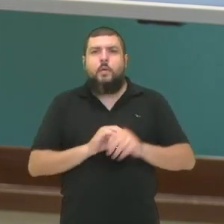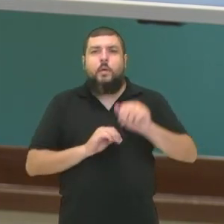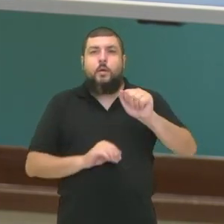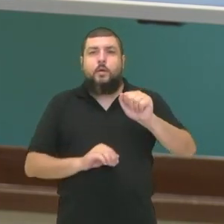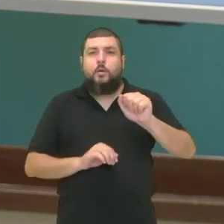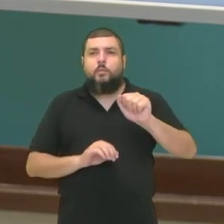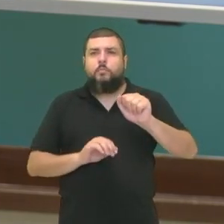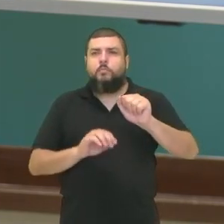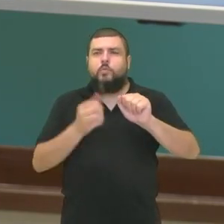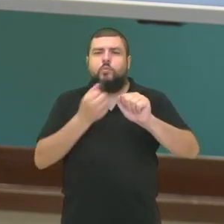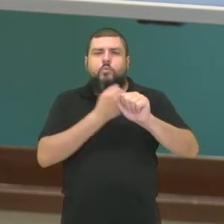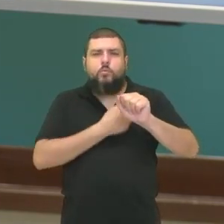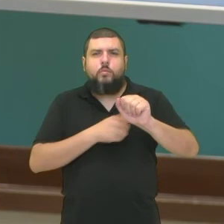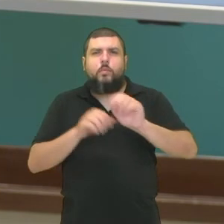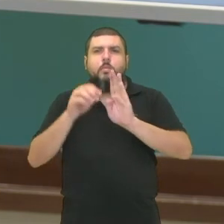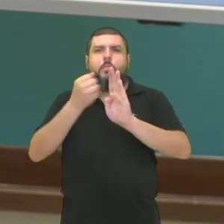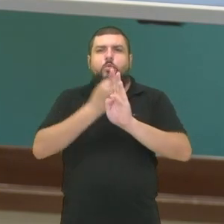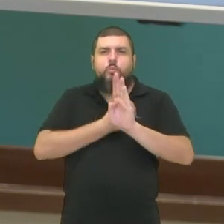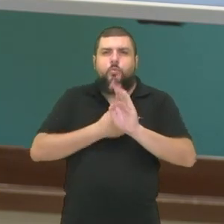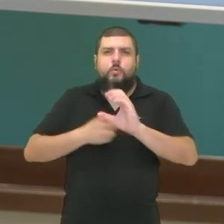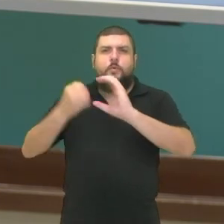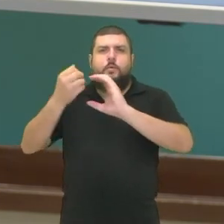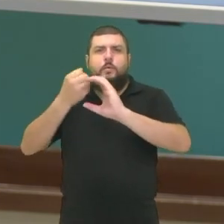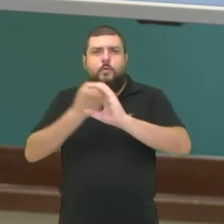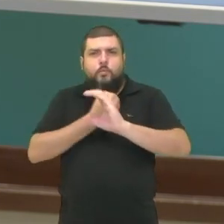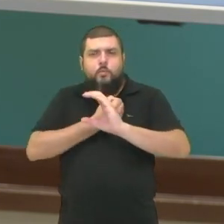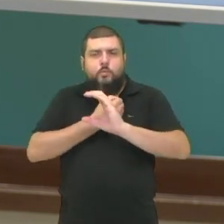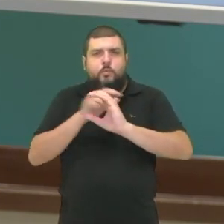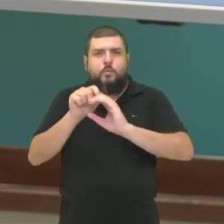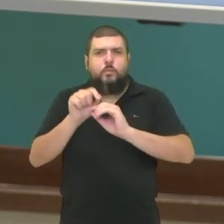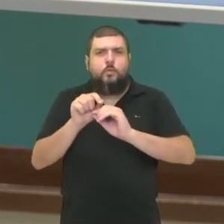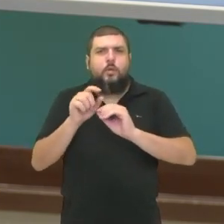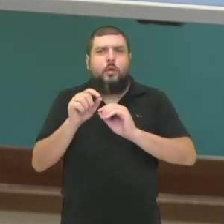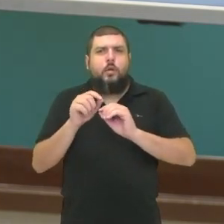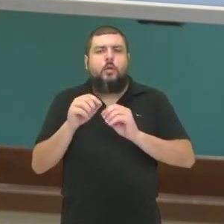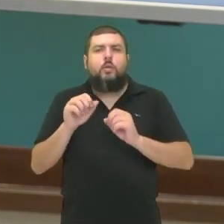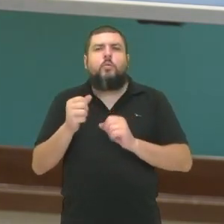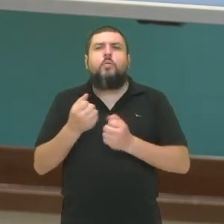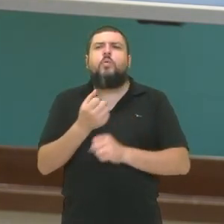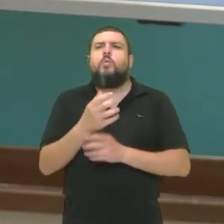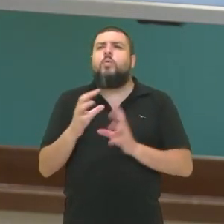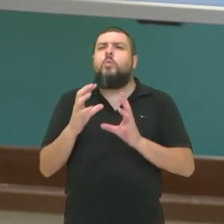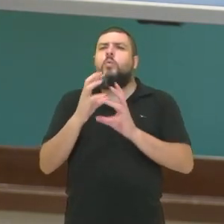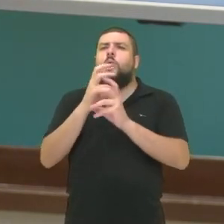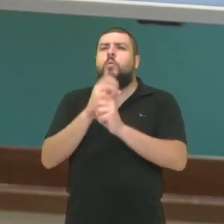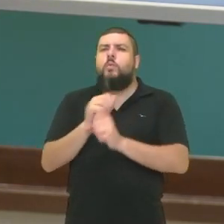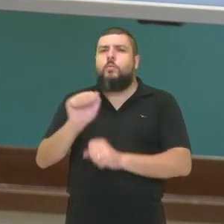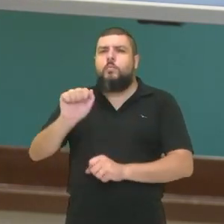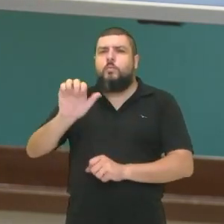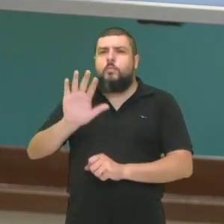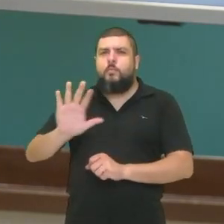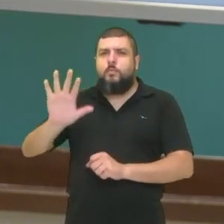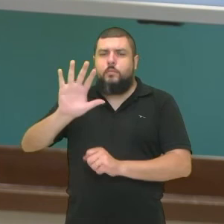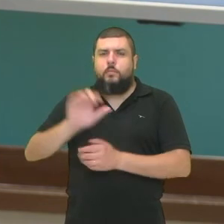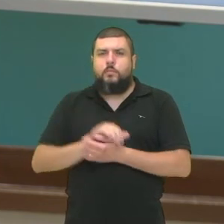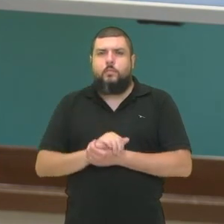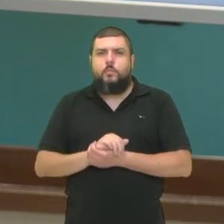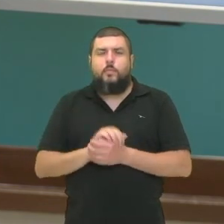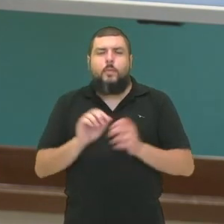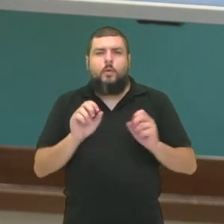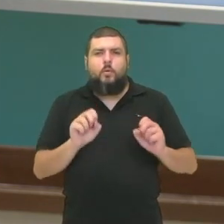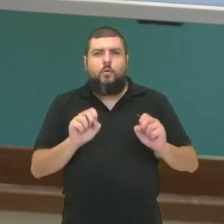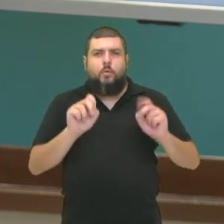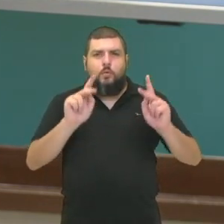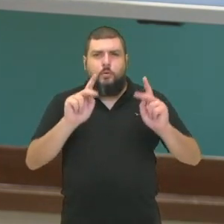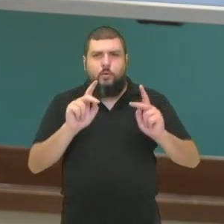C é esse. Calcular qual é o valor dessa área aqui. Então, eu tenho, fiz a localização espacial no